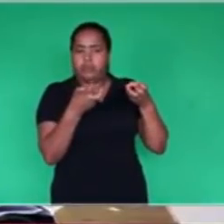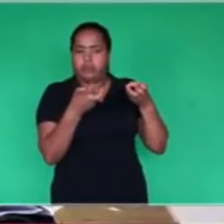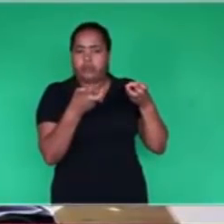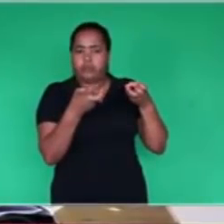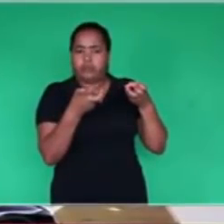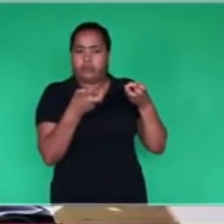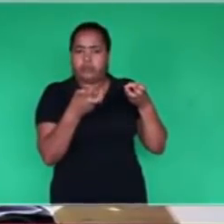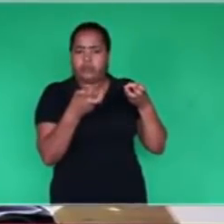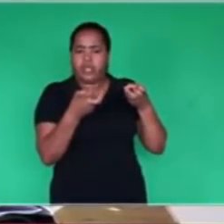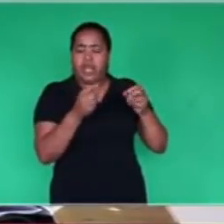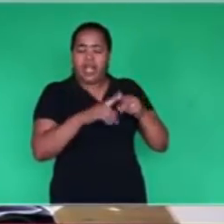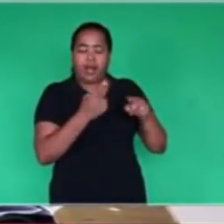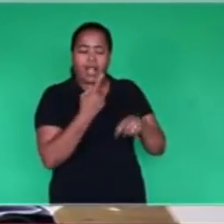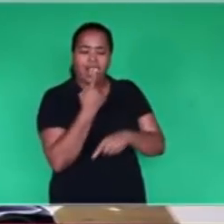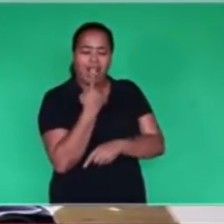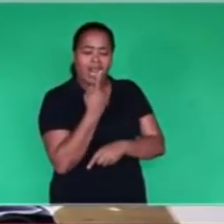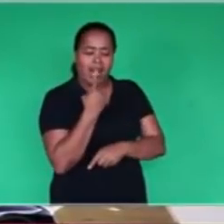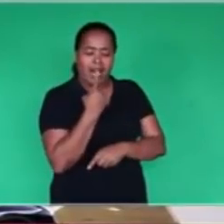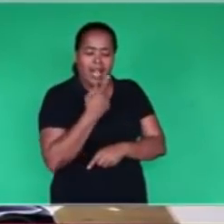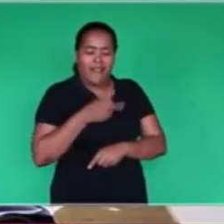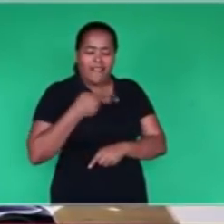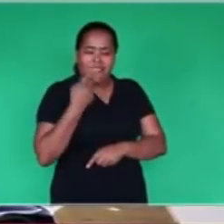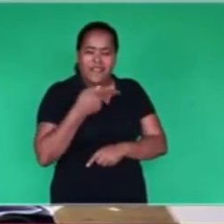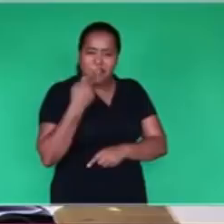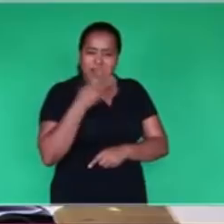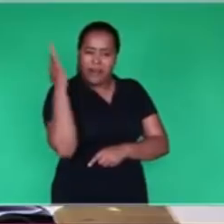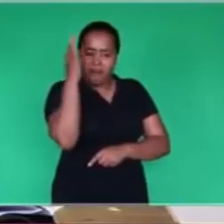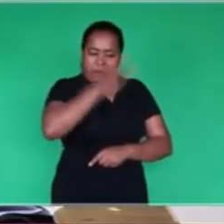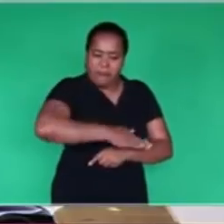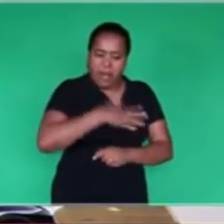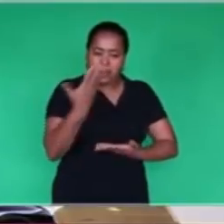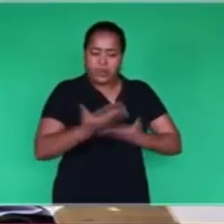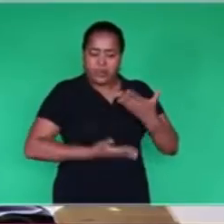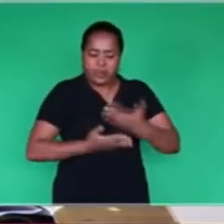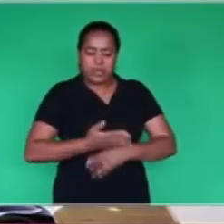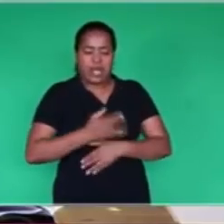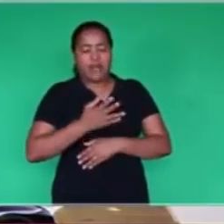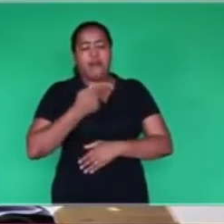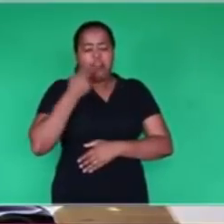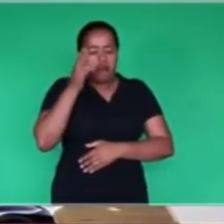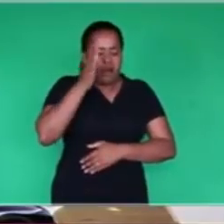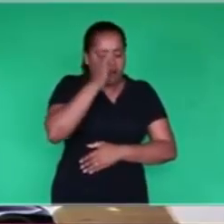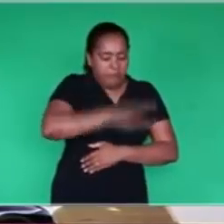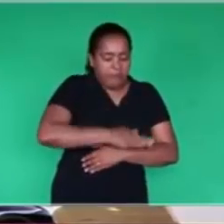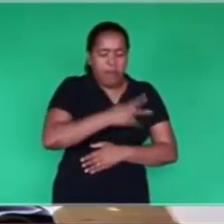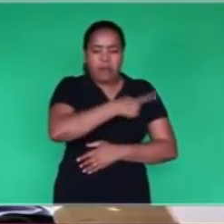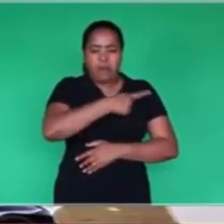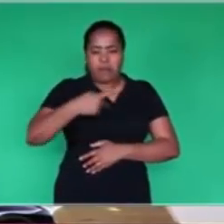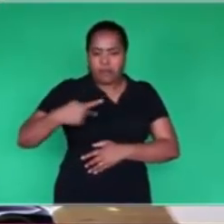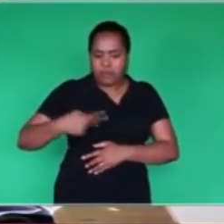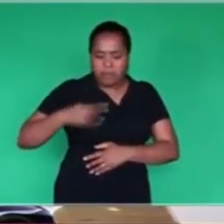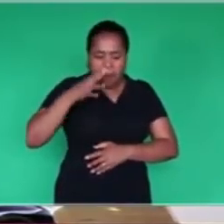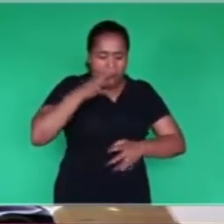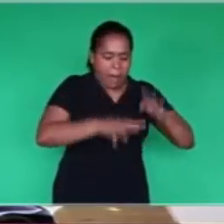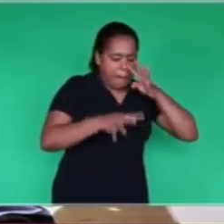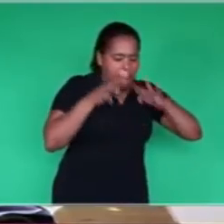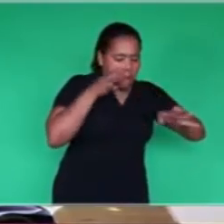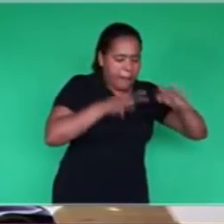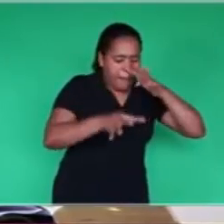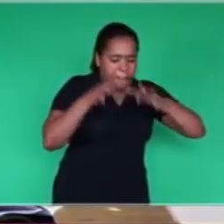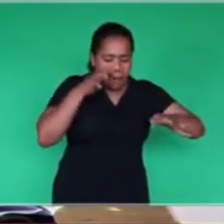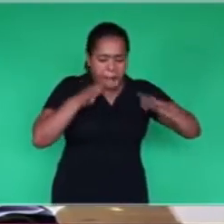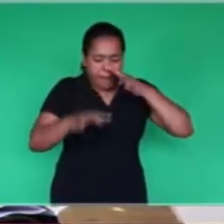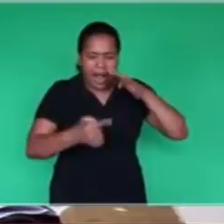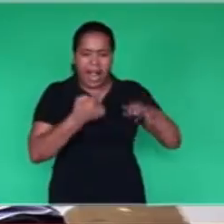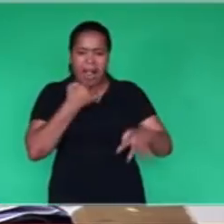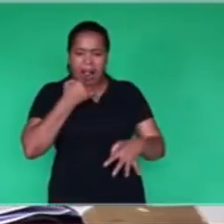fala demais, fala do seu irmão, fala da obra, fala do pastor, fala... Essa língua vai apodrecer na